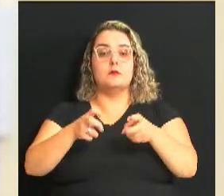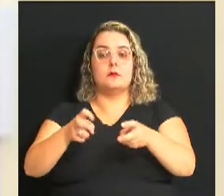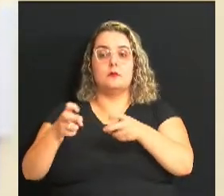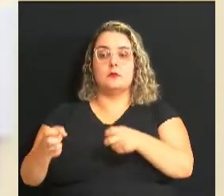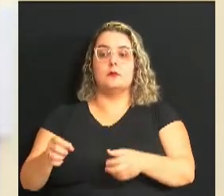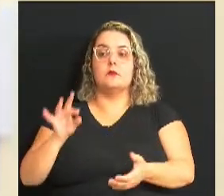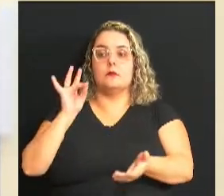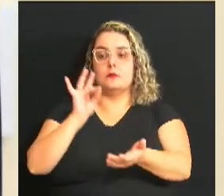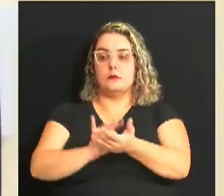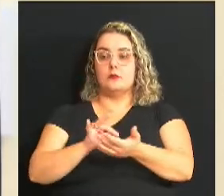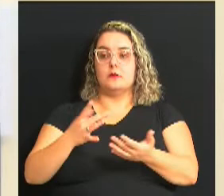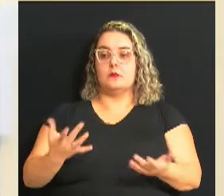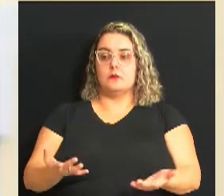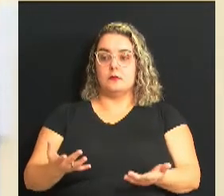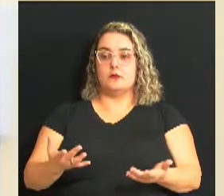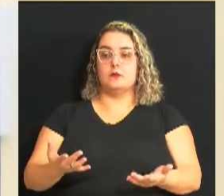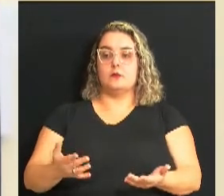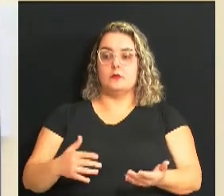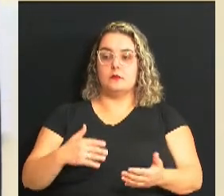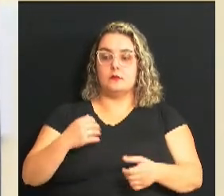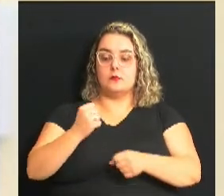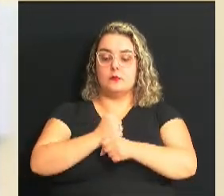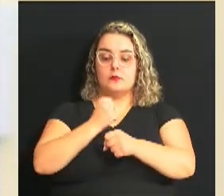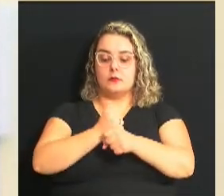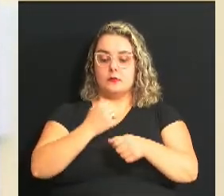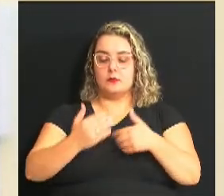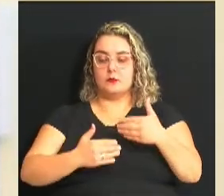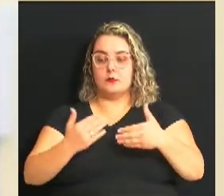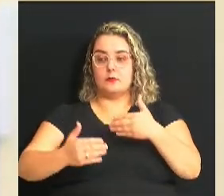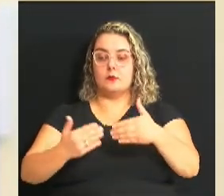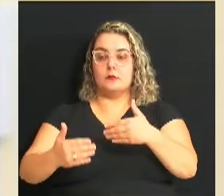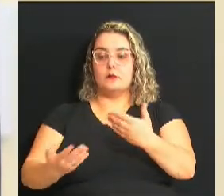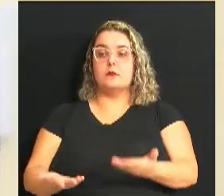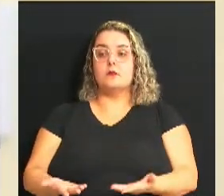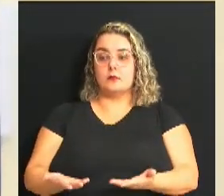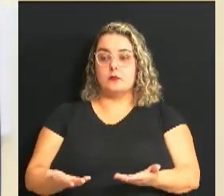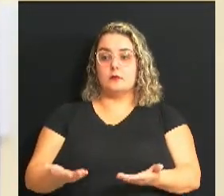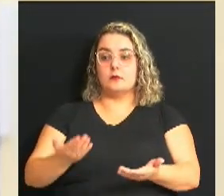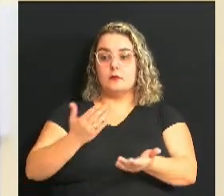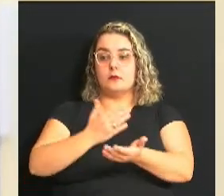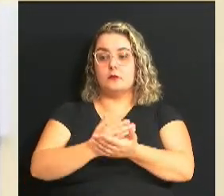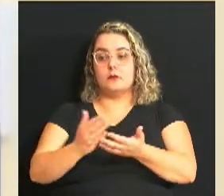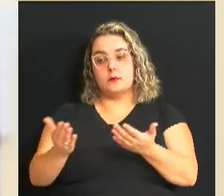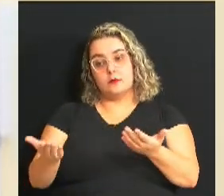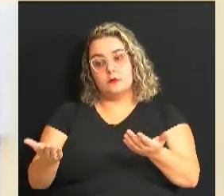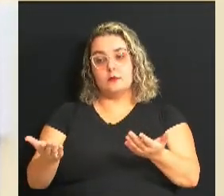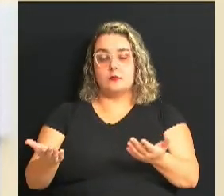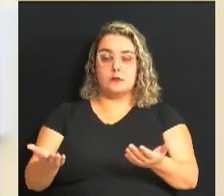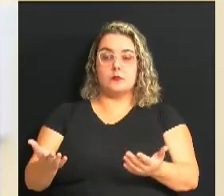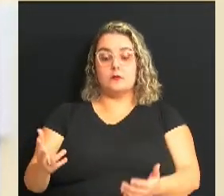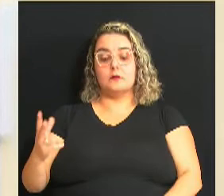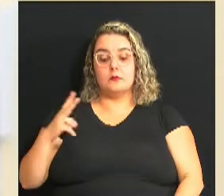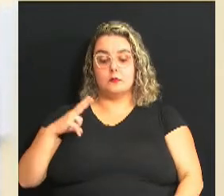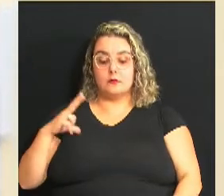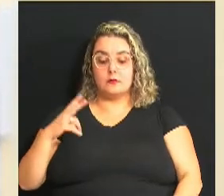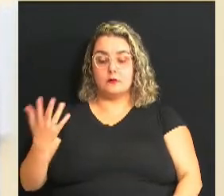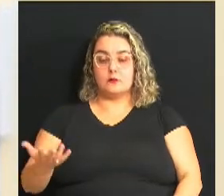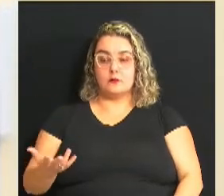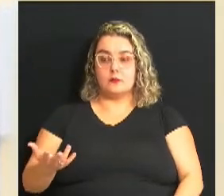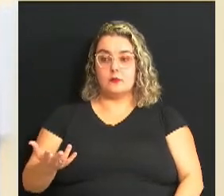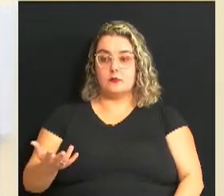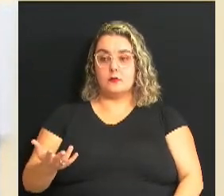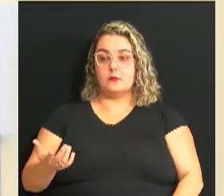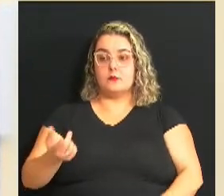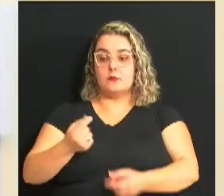fato, a obra estava caminhando. Esse início por uma particularidade da questão da captação